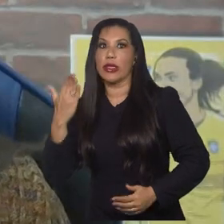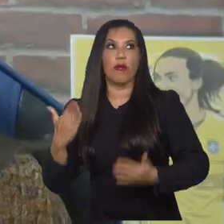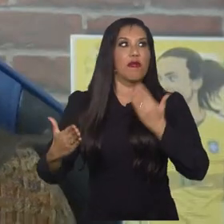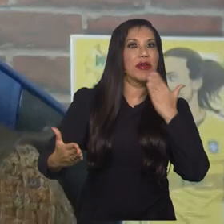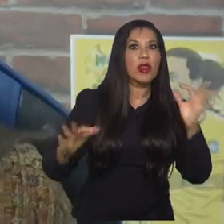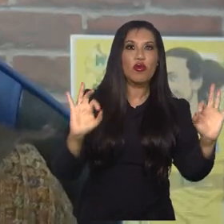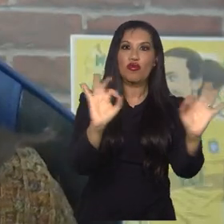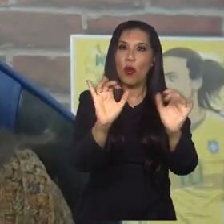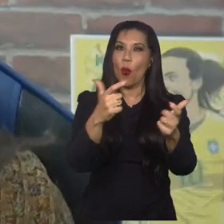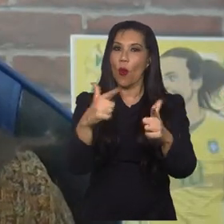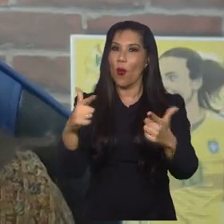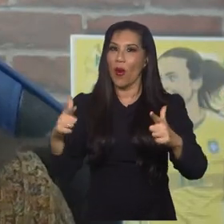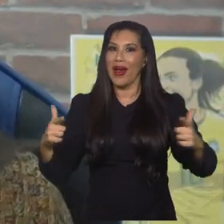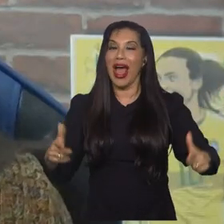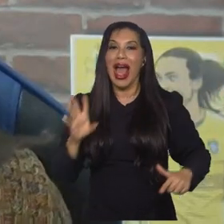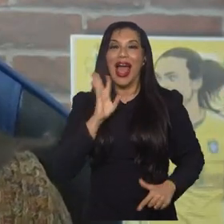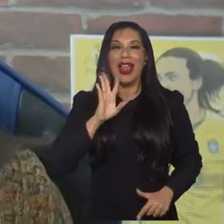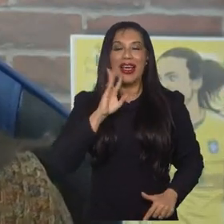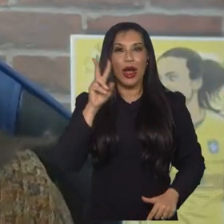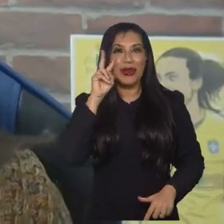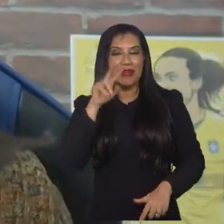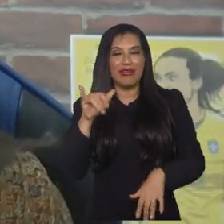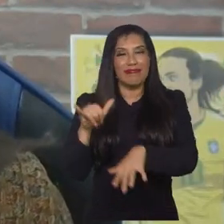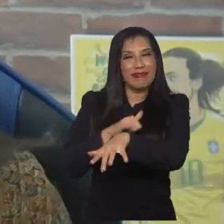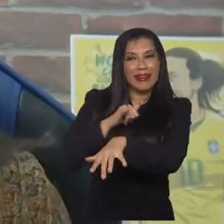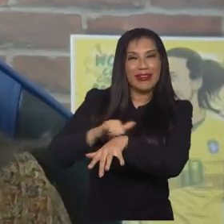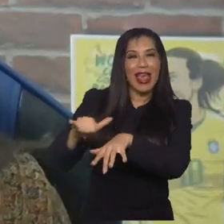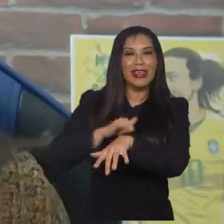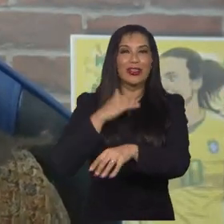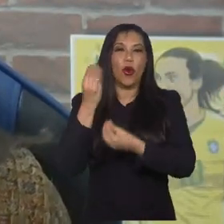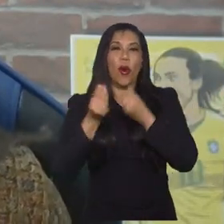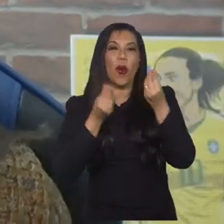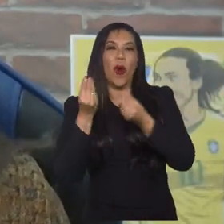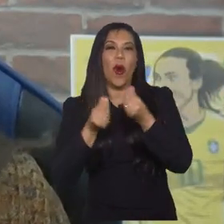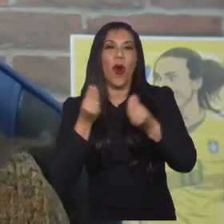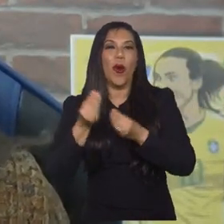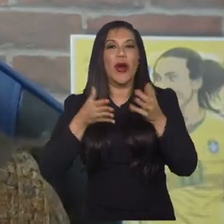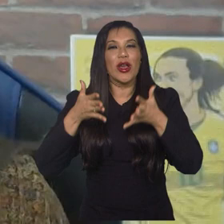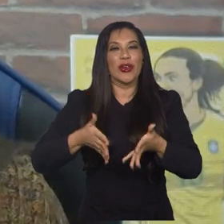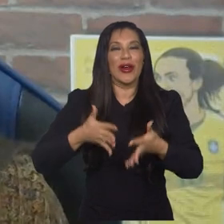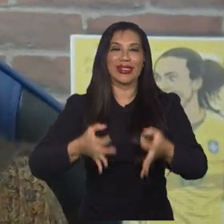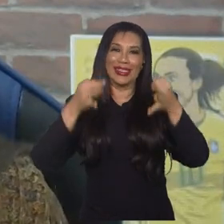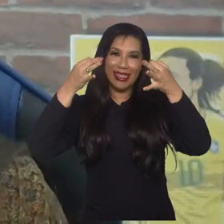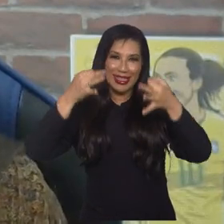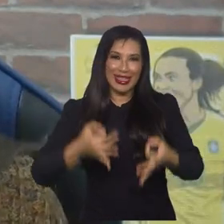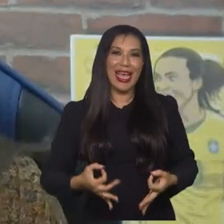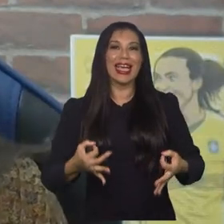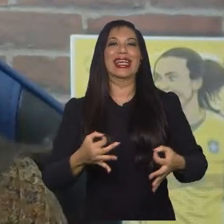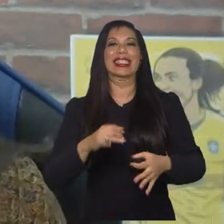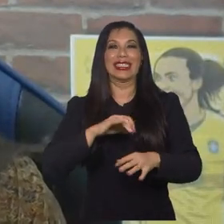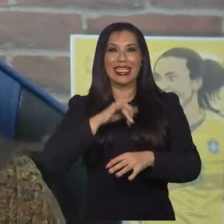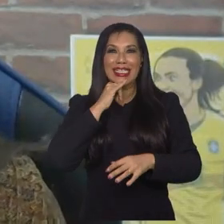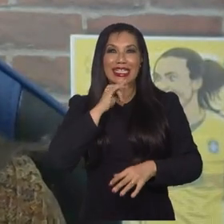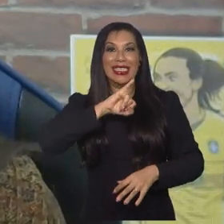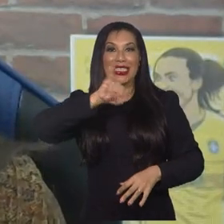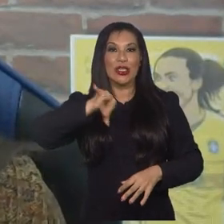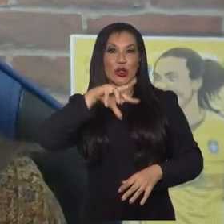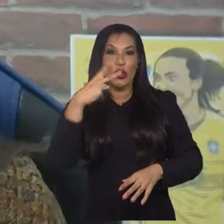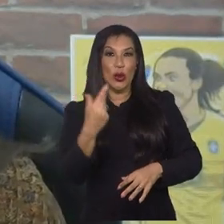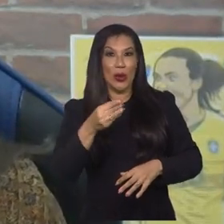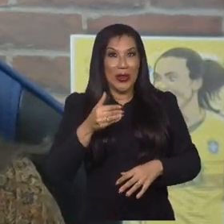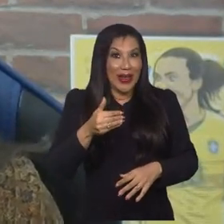título. Então, acho que vai ser legal para a gente ver a dinâmica, como é que vai ser esses jogos, mas com certeza... julho tá chegando